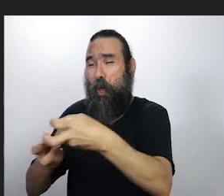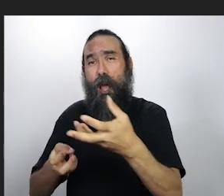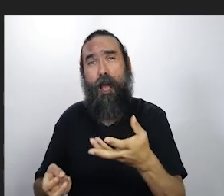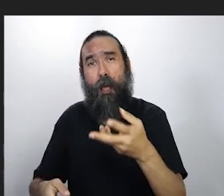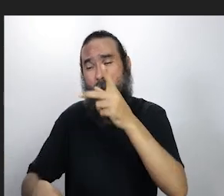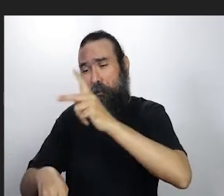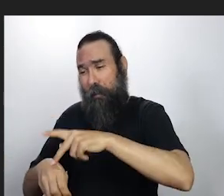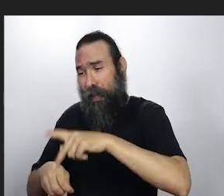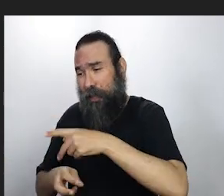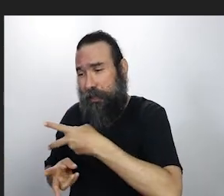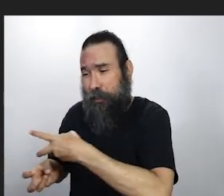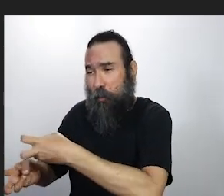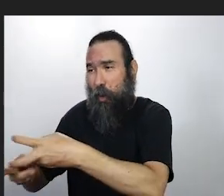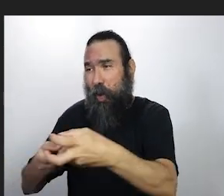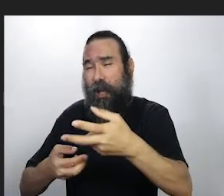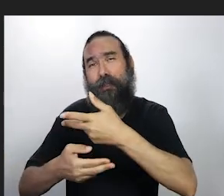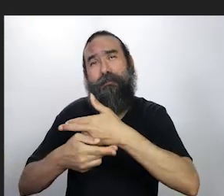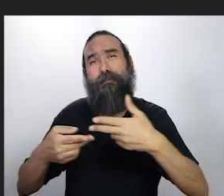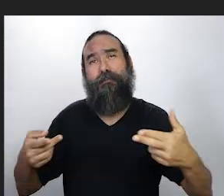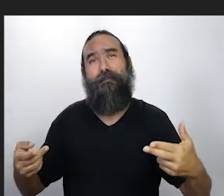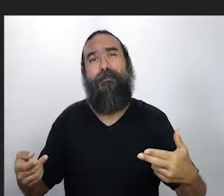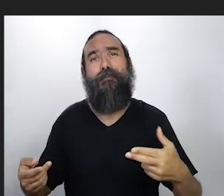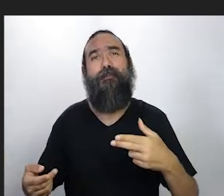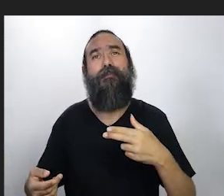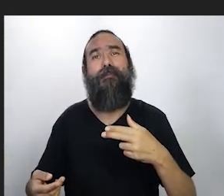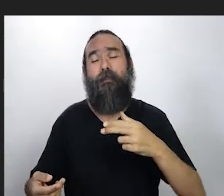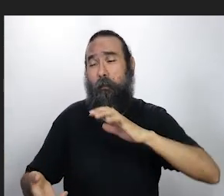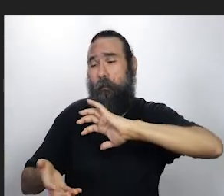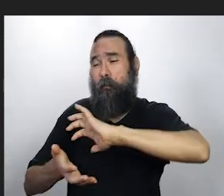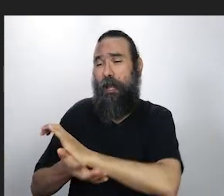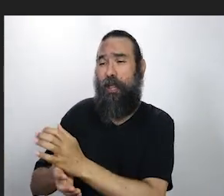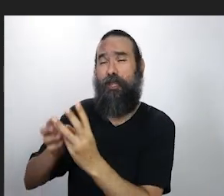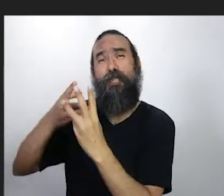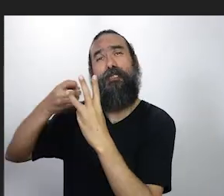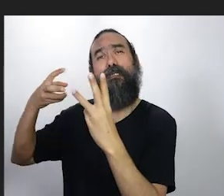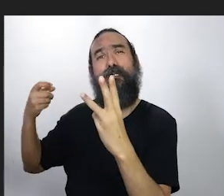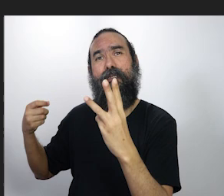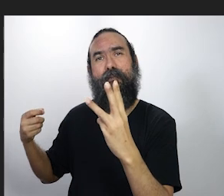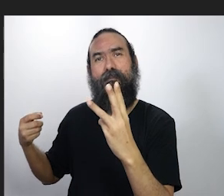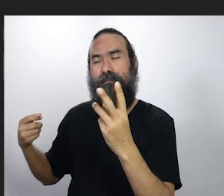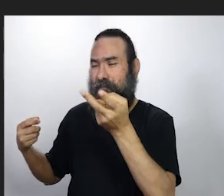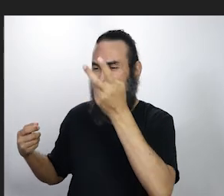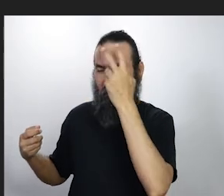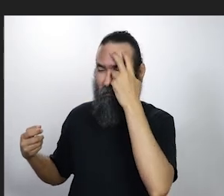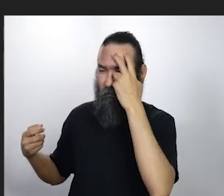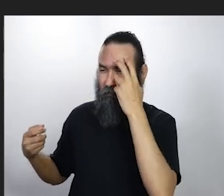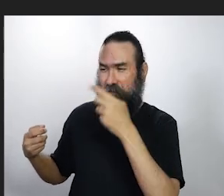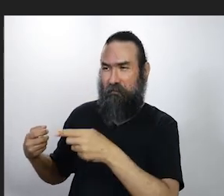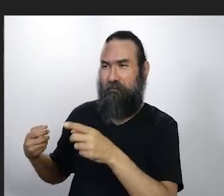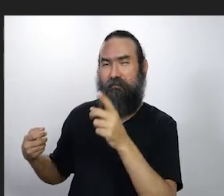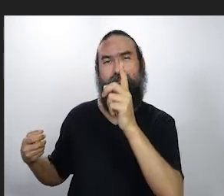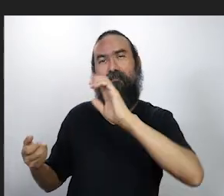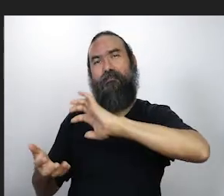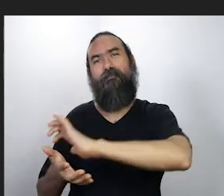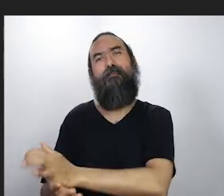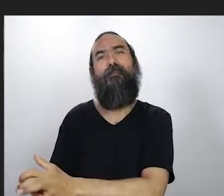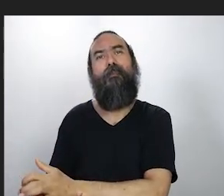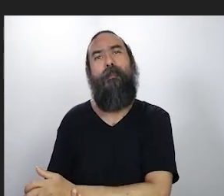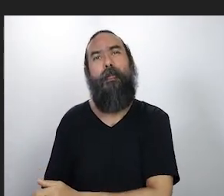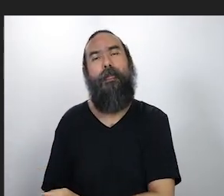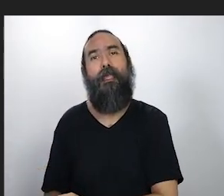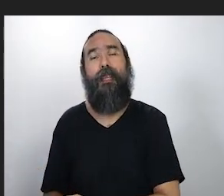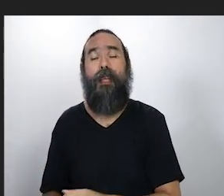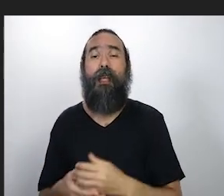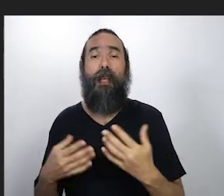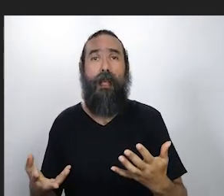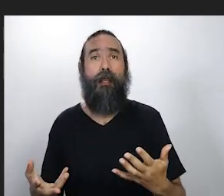preconceito contra ele e tudo mais. E quando a gente pode levar uma coisa boa também, um bom conhecimento de saúde, alimentação, a gente sempre